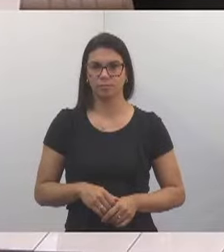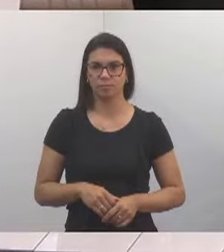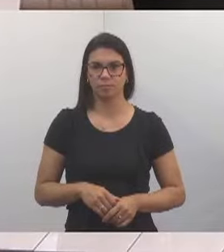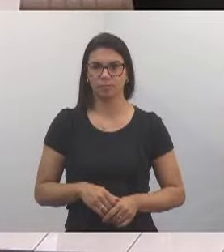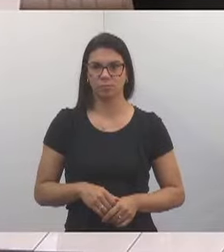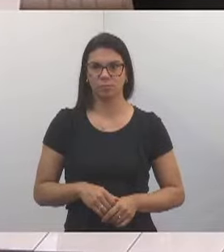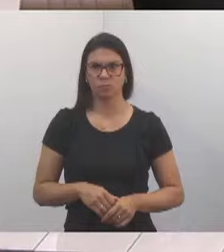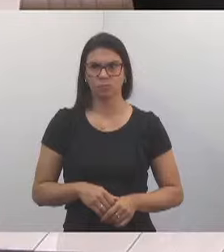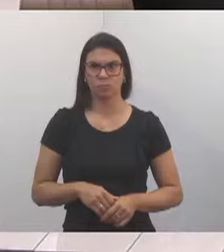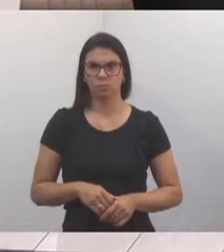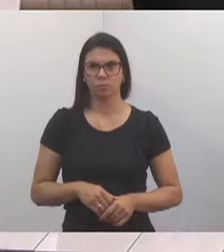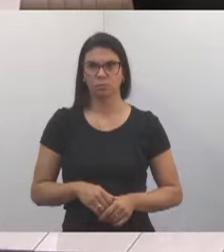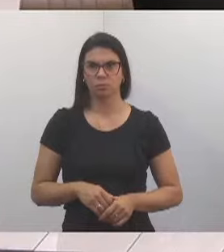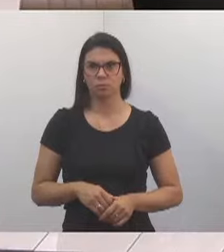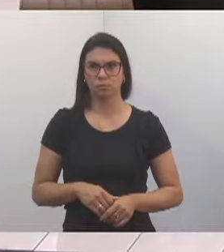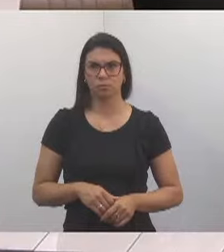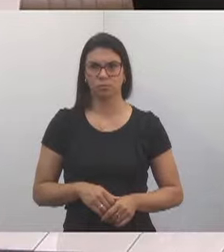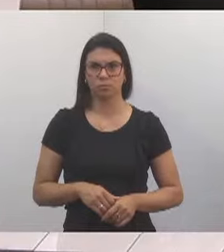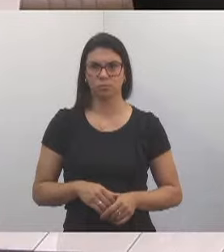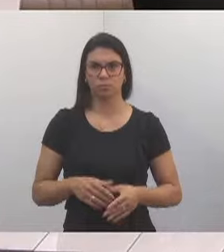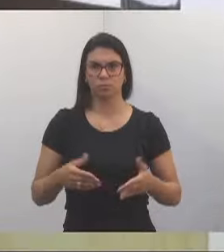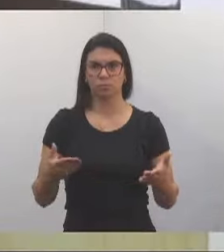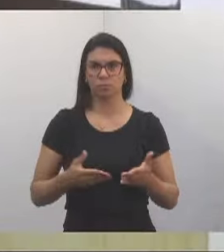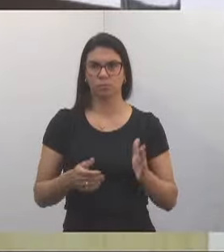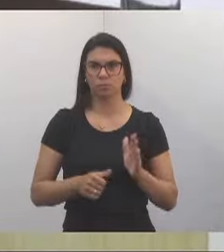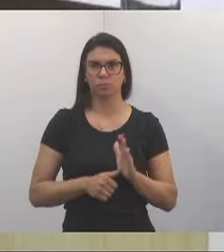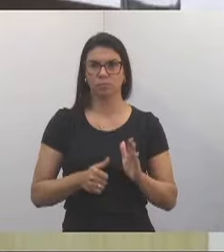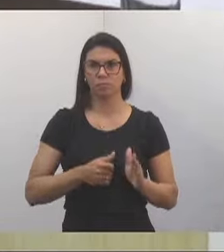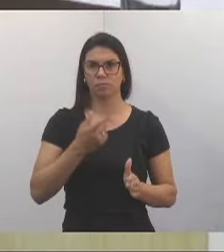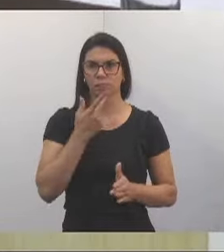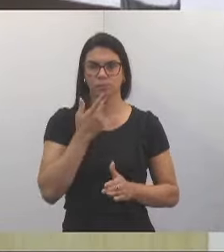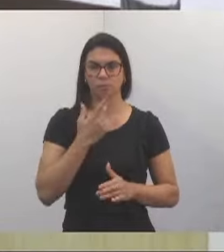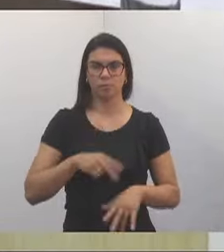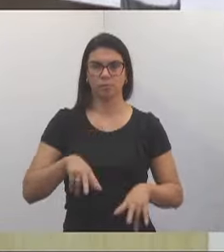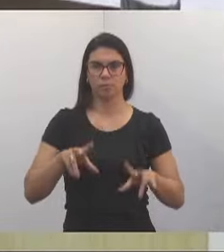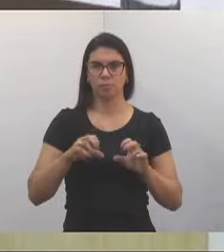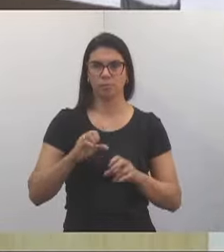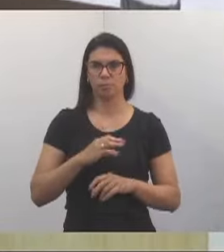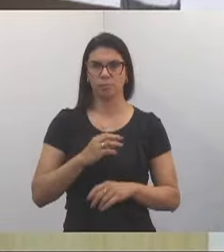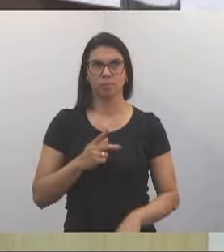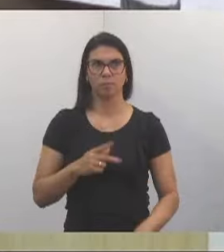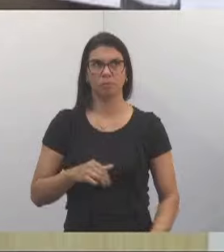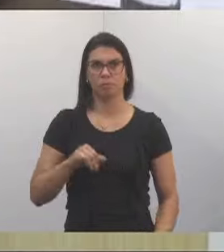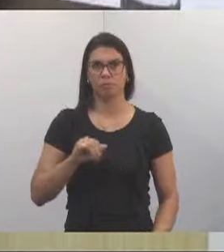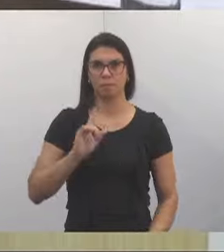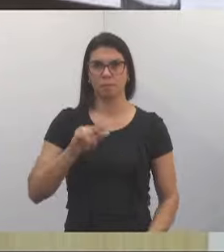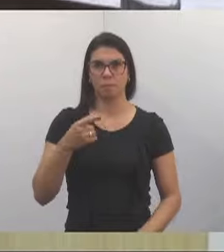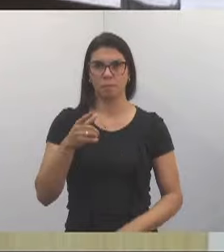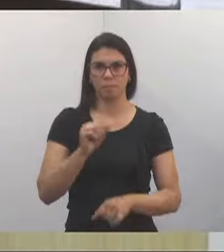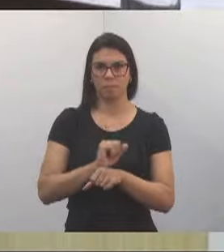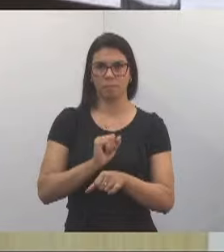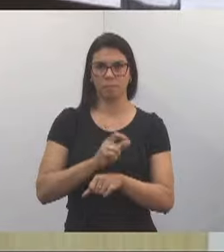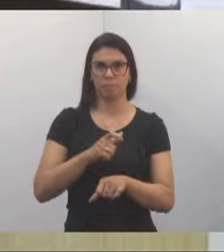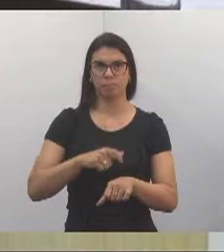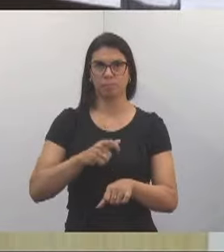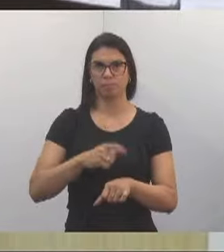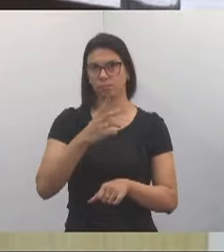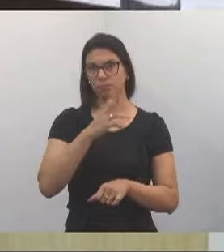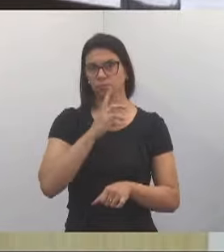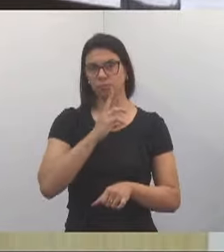Vamos compor primeiro a CPI. A gente acompanha a CPI rapidinho, depois a gente suspende para o nosso horário de